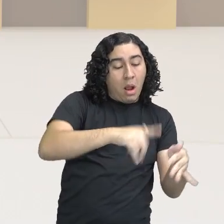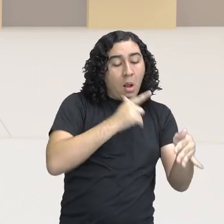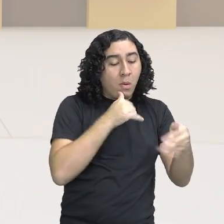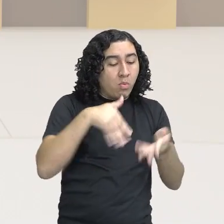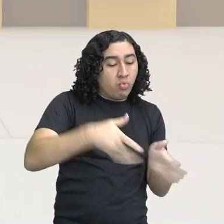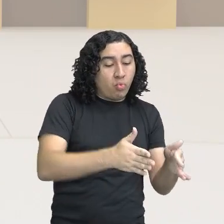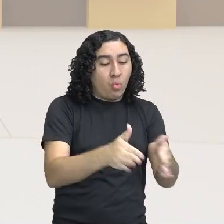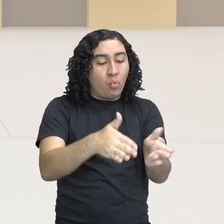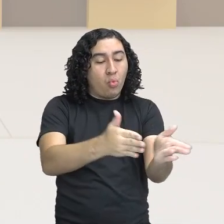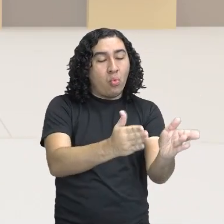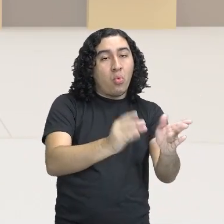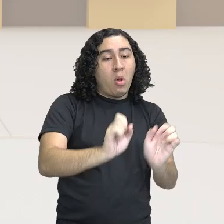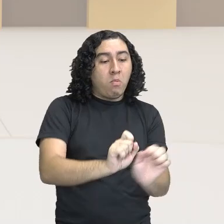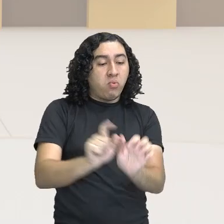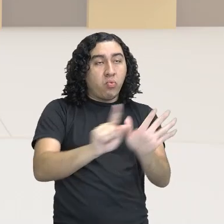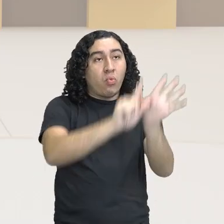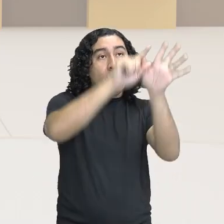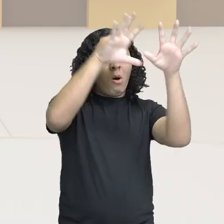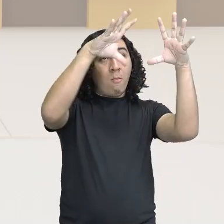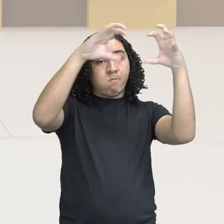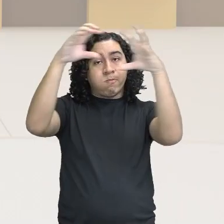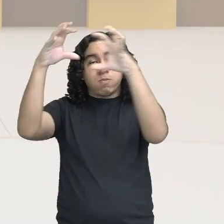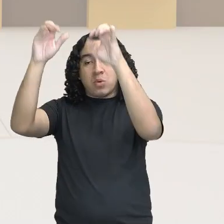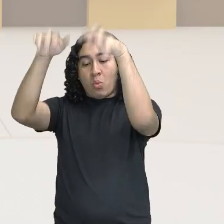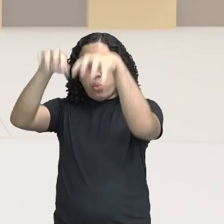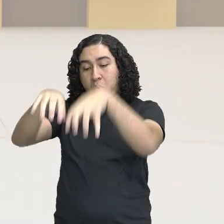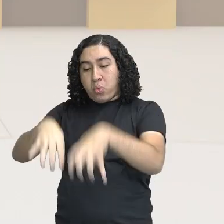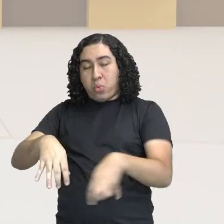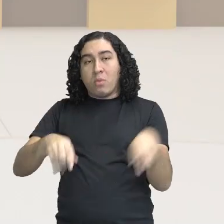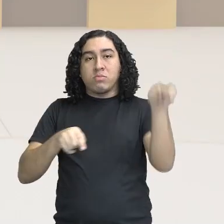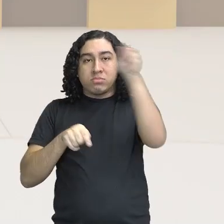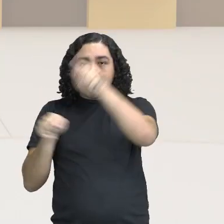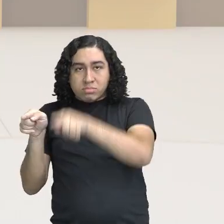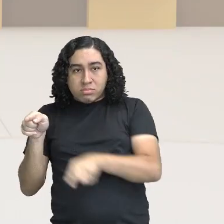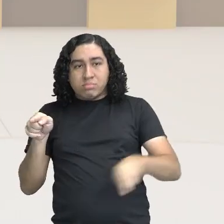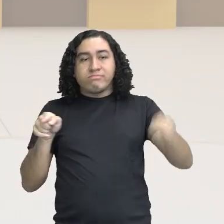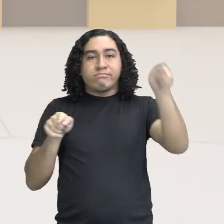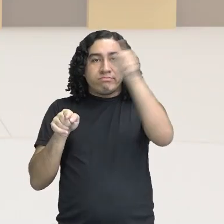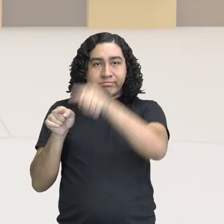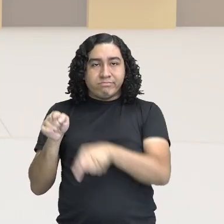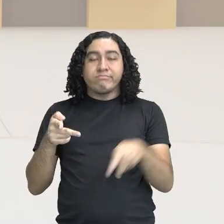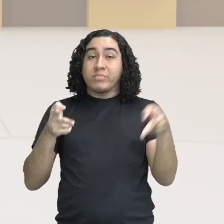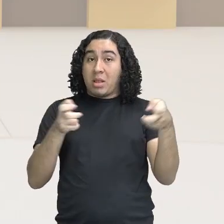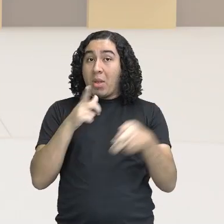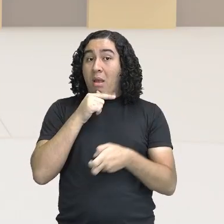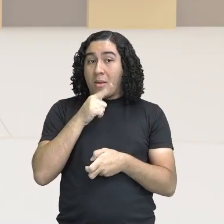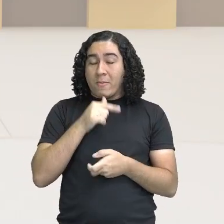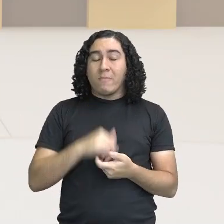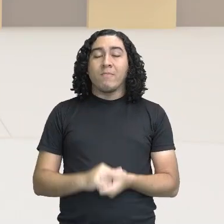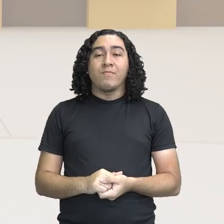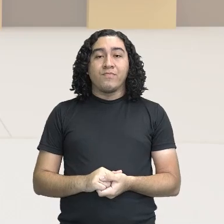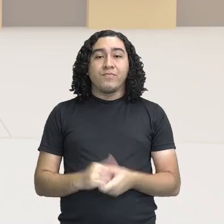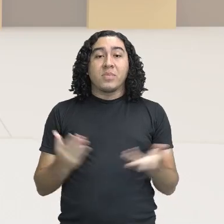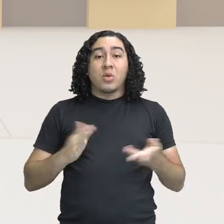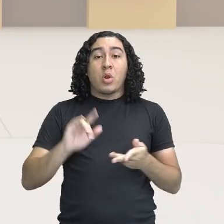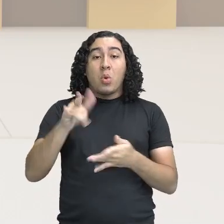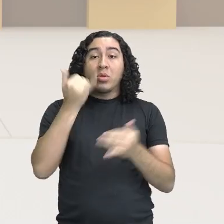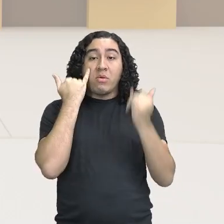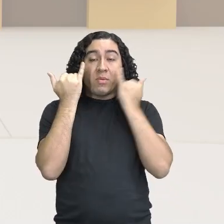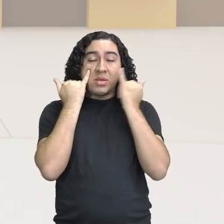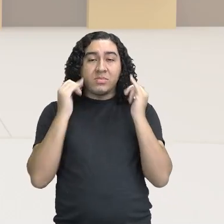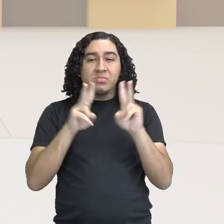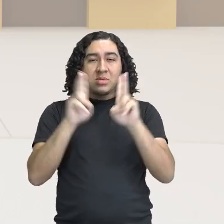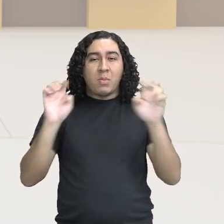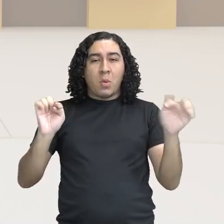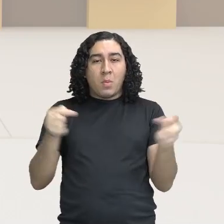precipitação. Então assim a gente consegue acompanhar um pouco mais essa questão do ciclo, né? Do ciclo da água. E aí a gente tem outras informações também